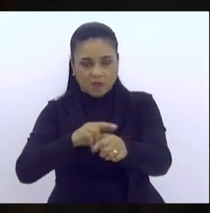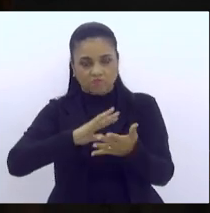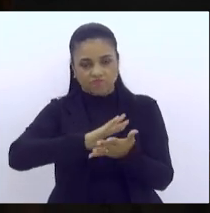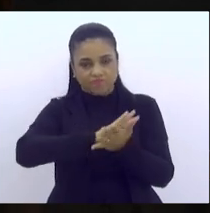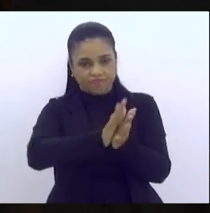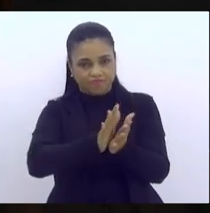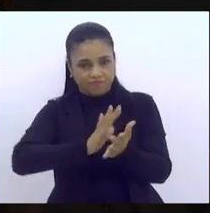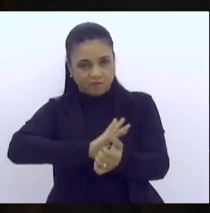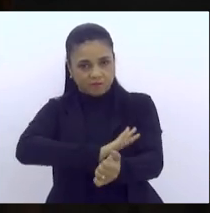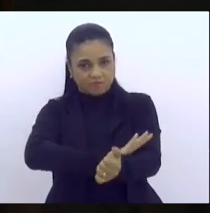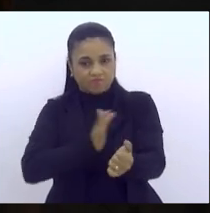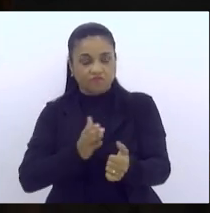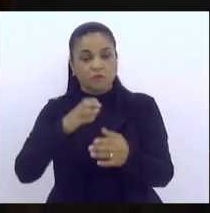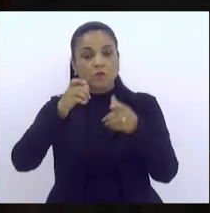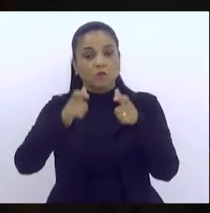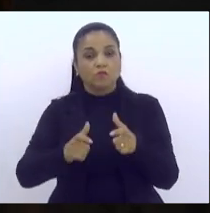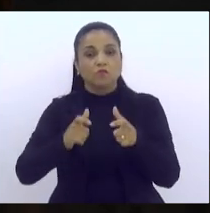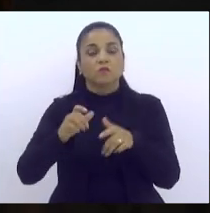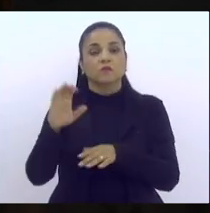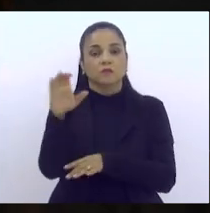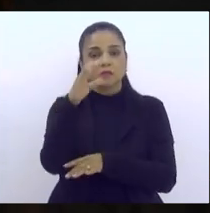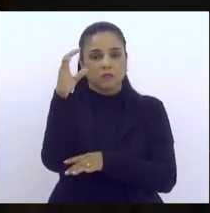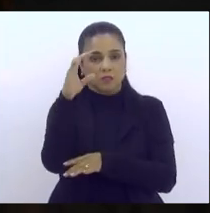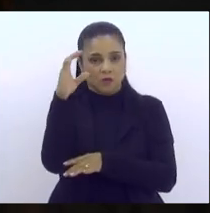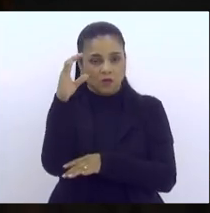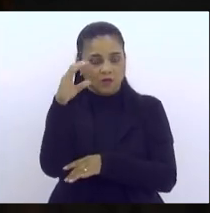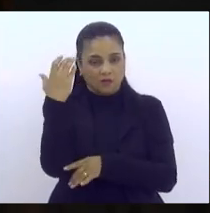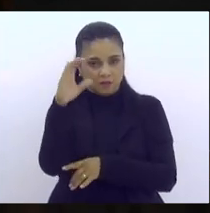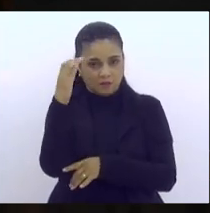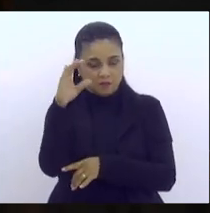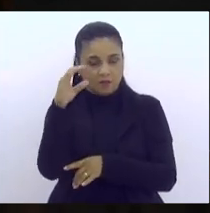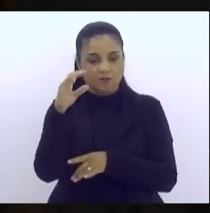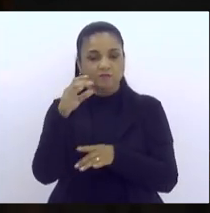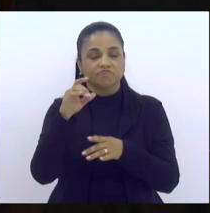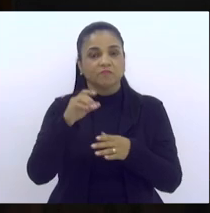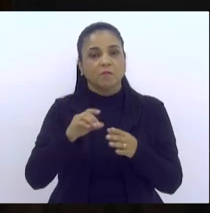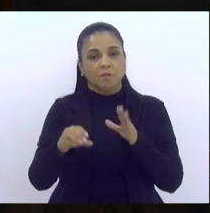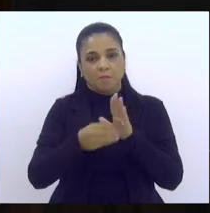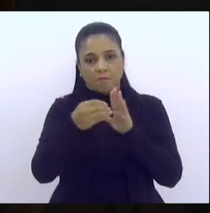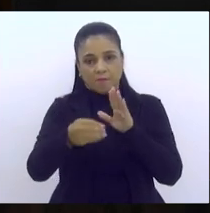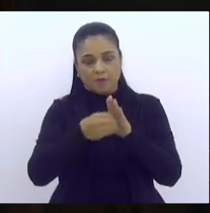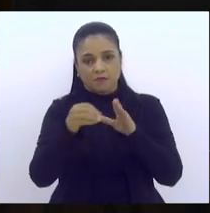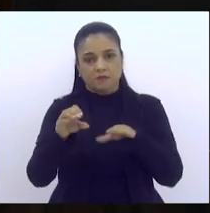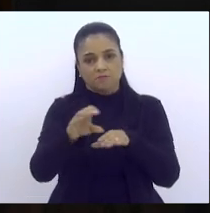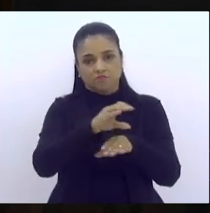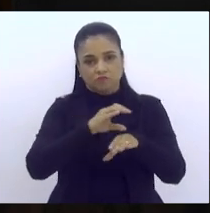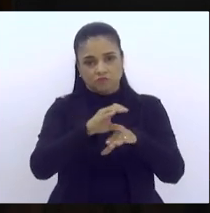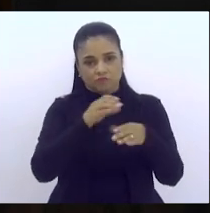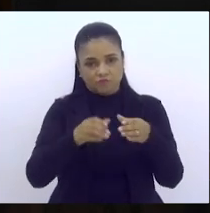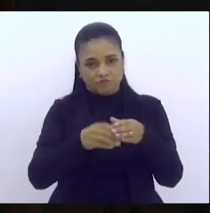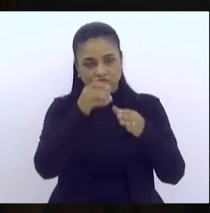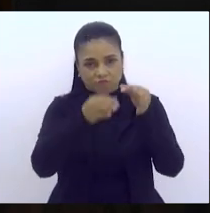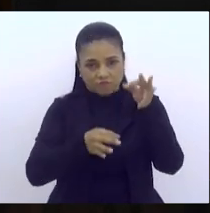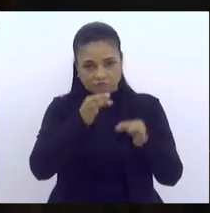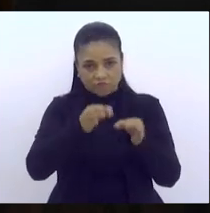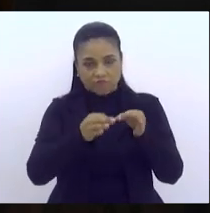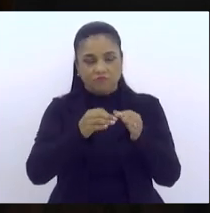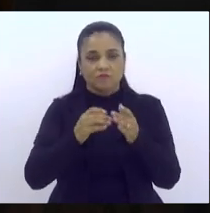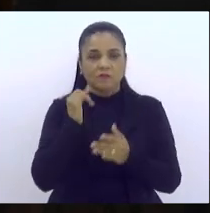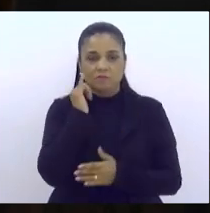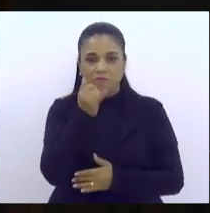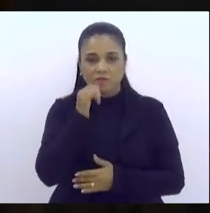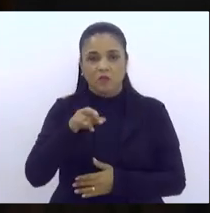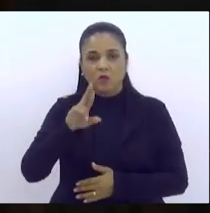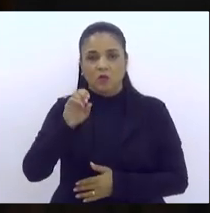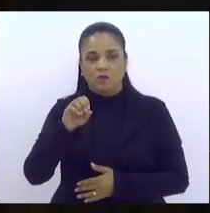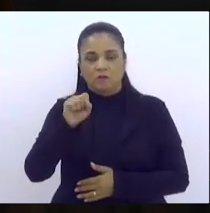intolerância no município de Niterói. Parecer da Comissão de Indicações Legislativas favorável, relator Rosenberg